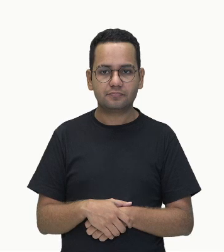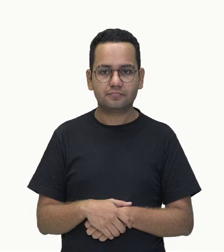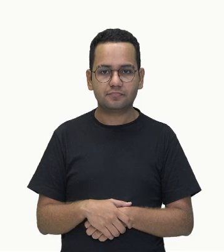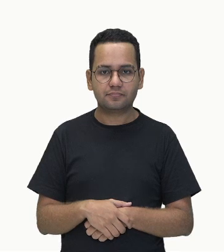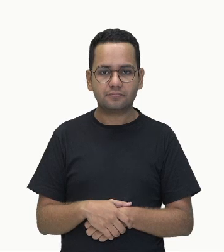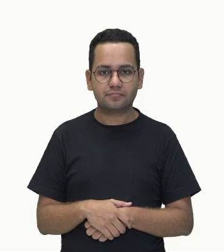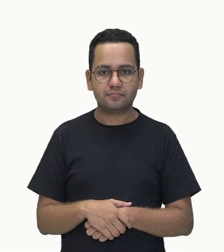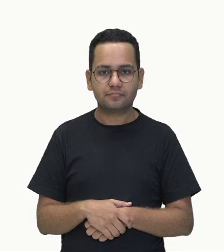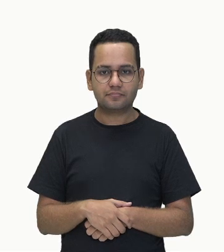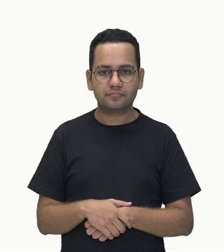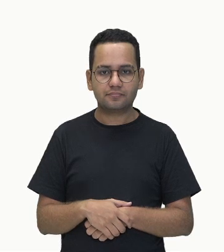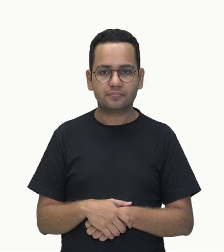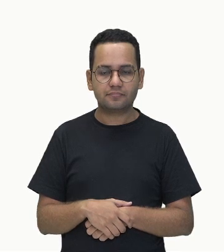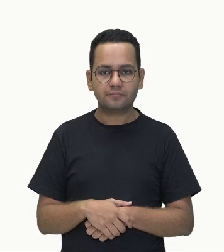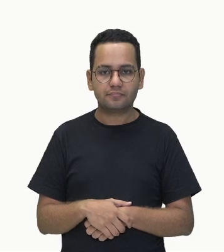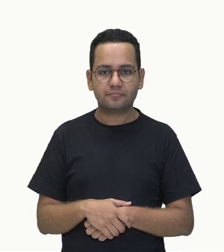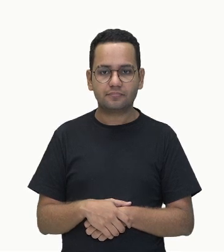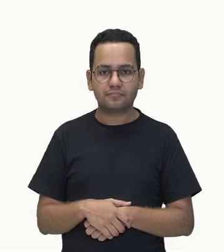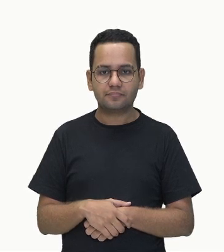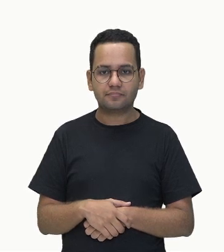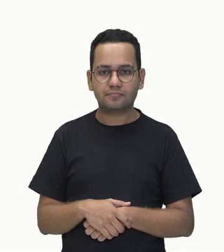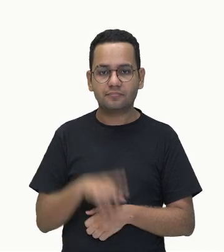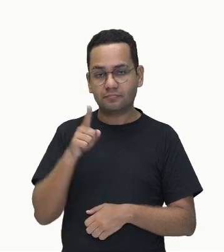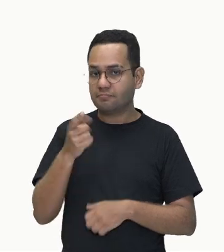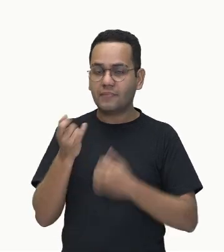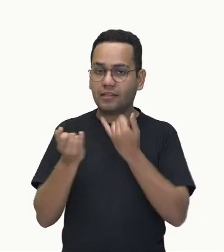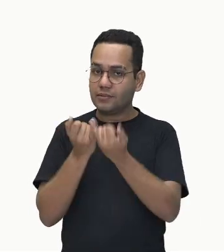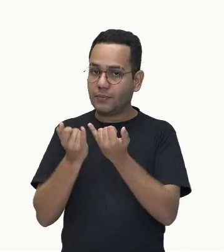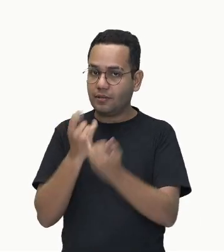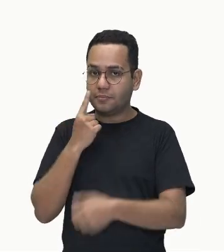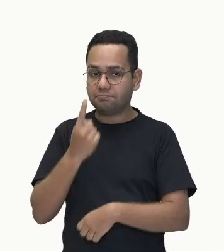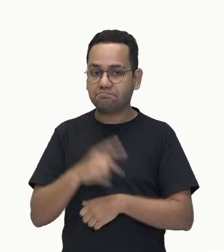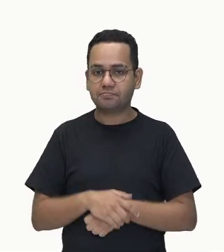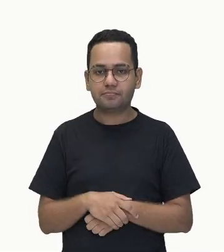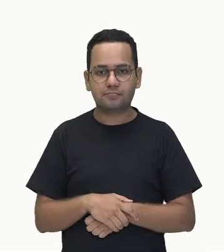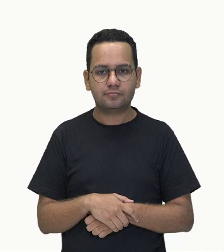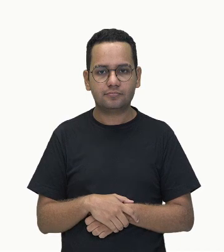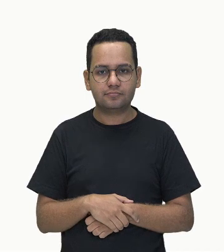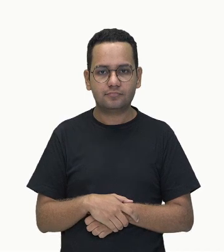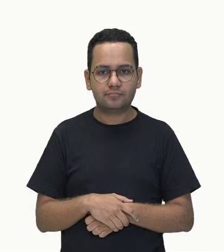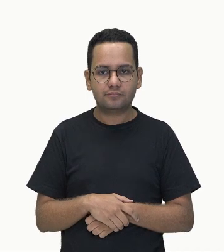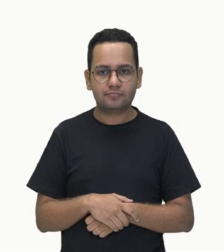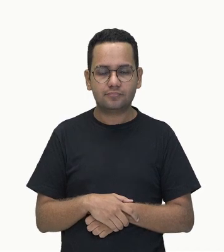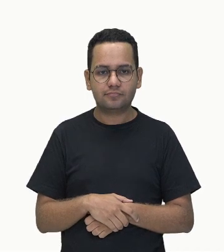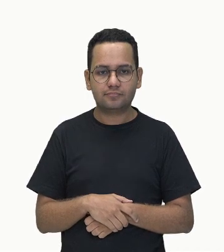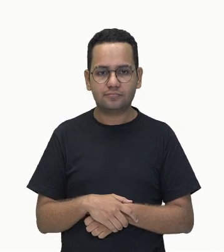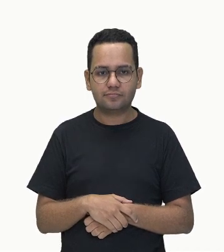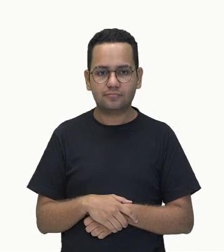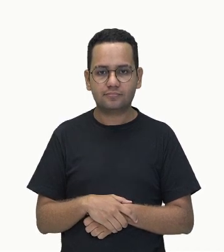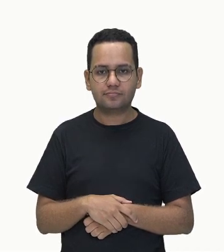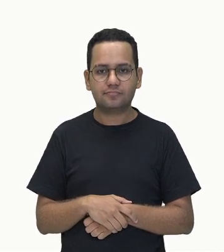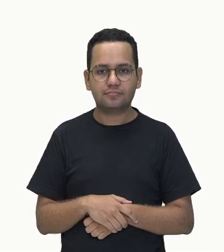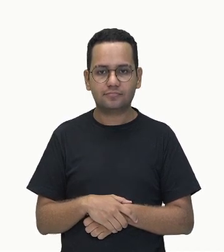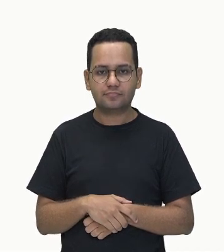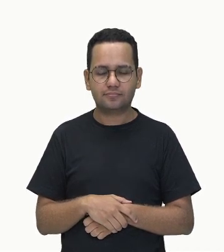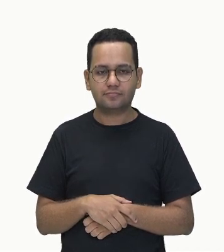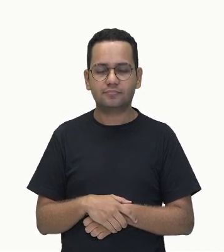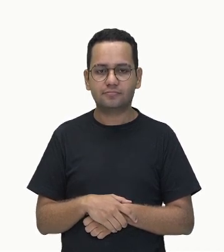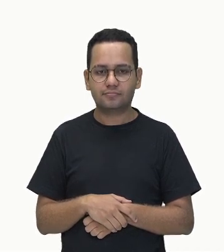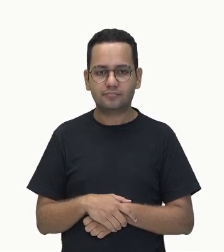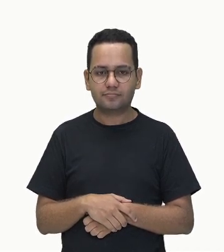16 é a mesma coisa que 4 elevado Quad então sendo assim eu vou escrever dessa